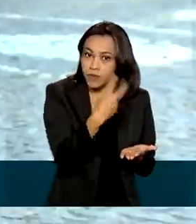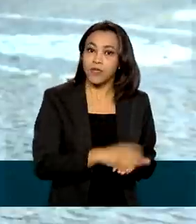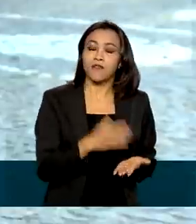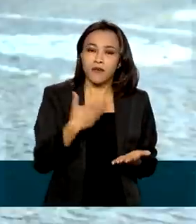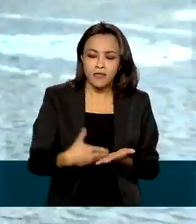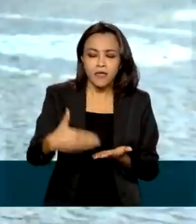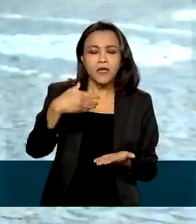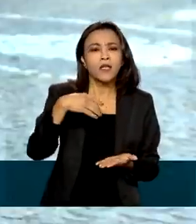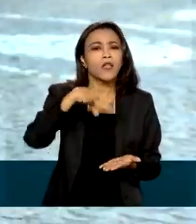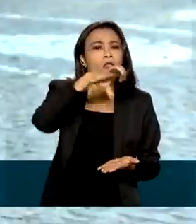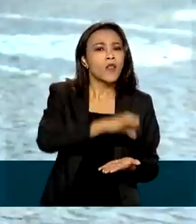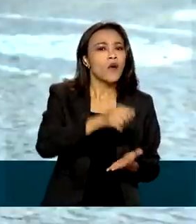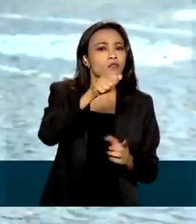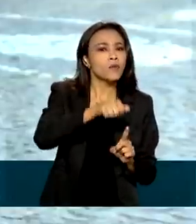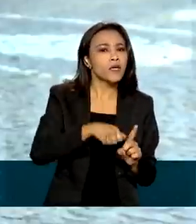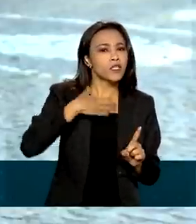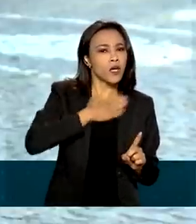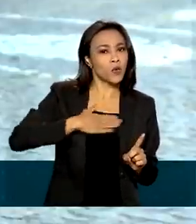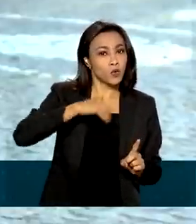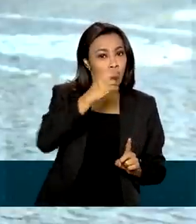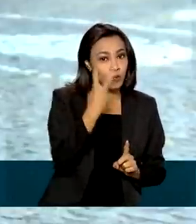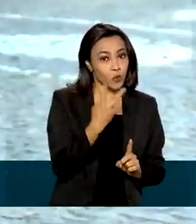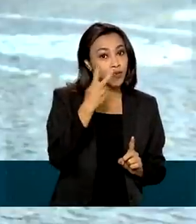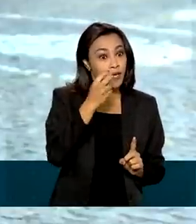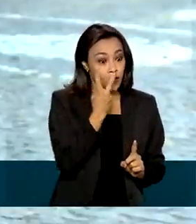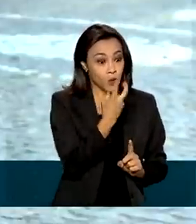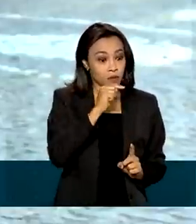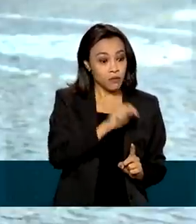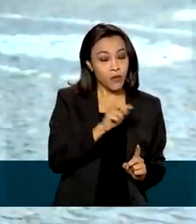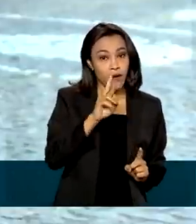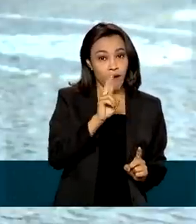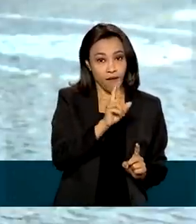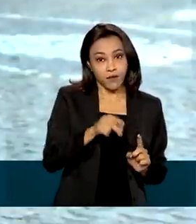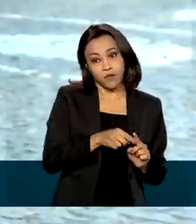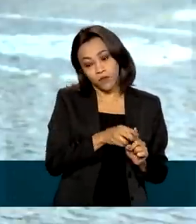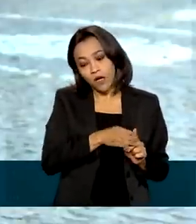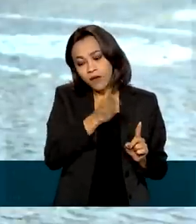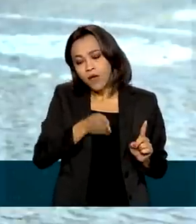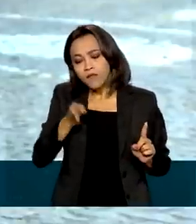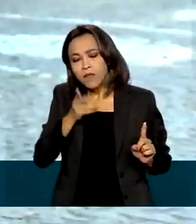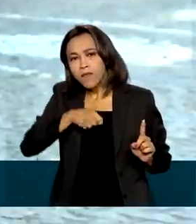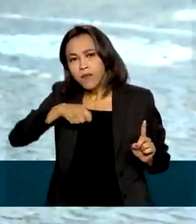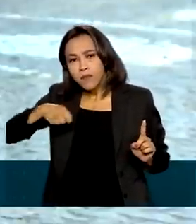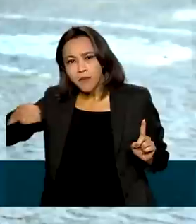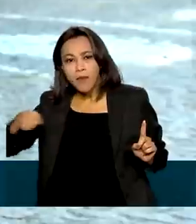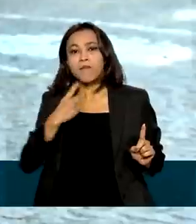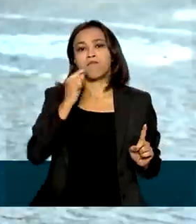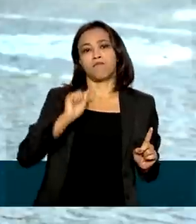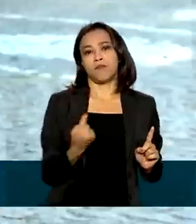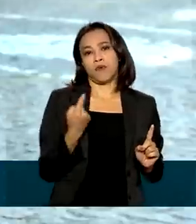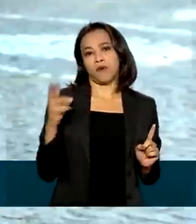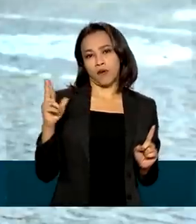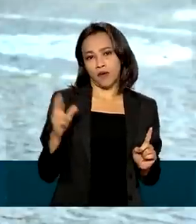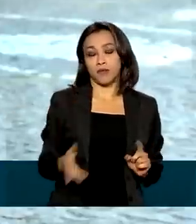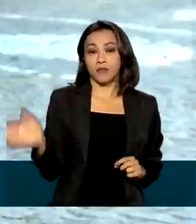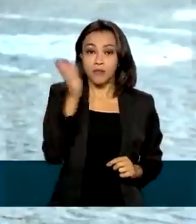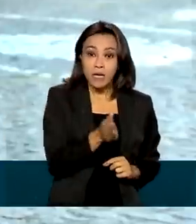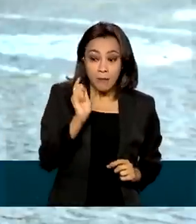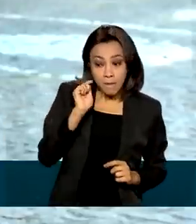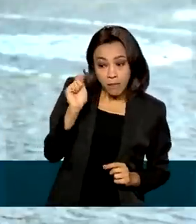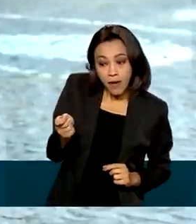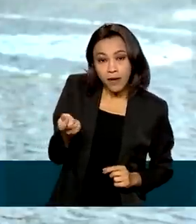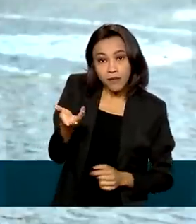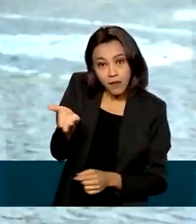de agosto 2 parcelas que equivalem a R$ 2.000. Nos outros meses, as parcelas são de R$ 1.000. Já o pagamento para